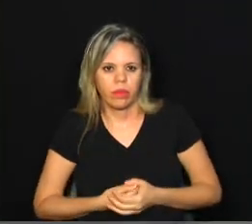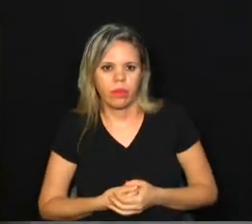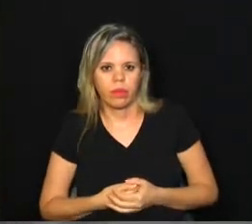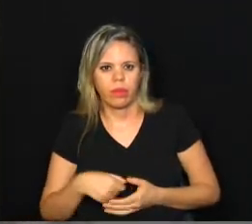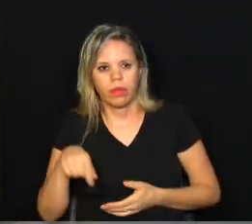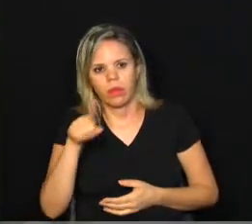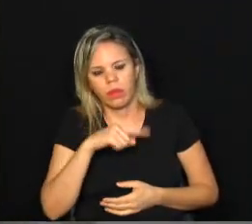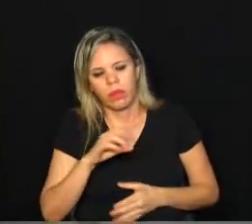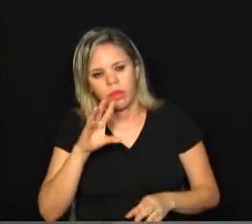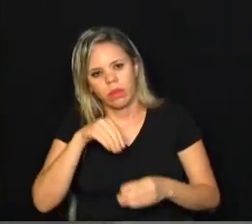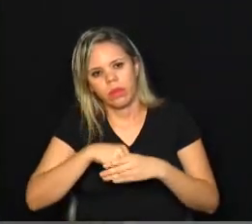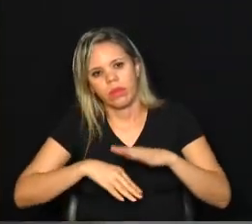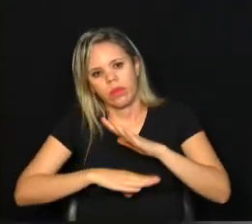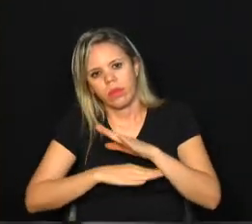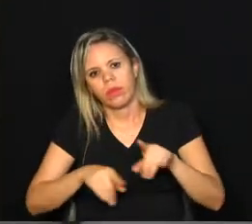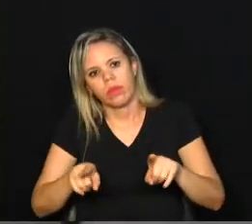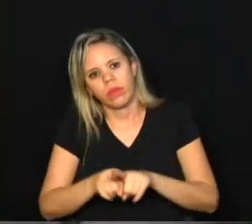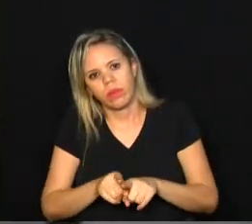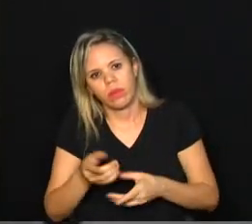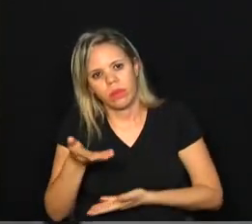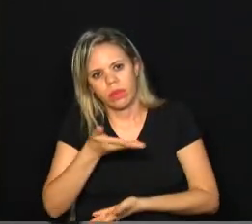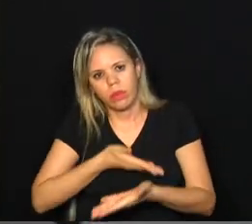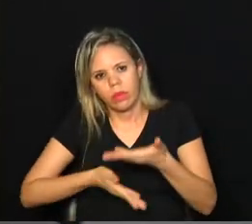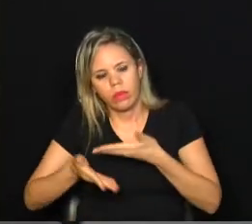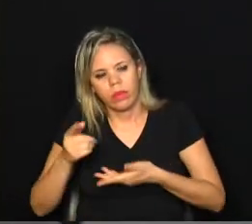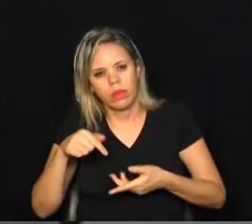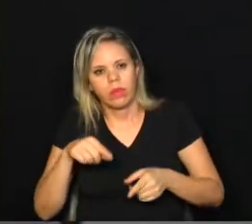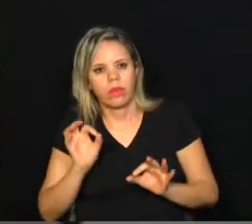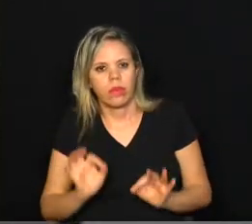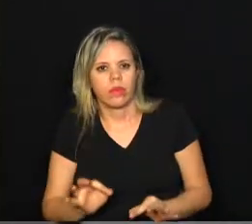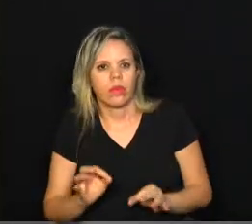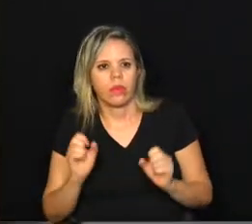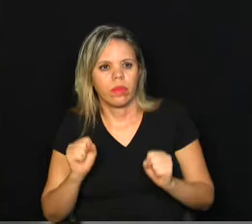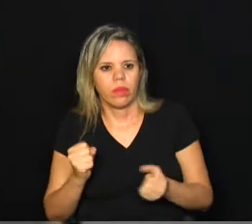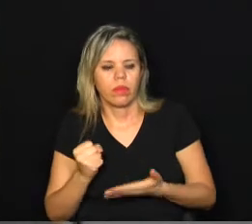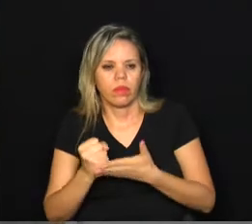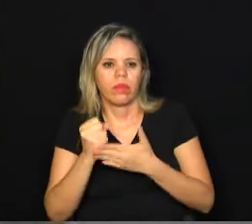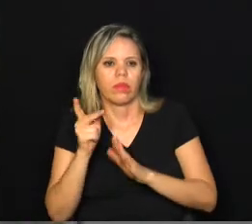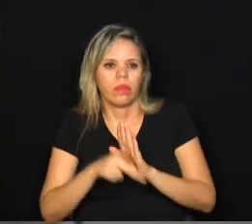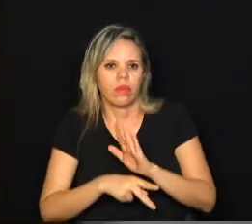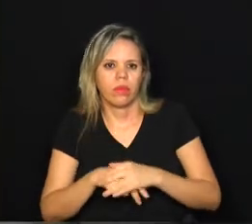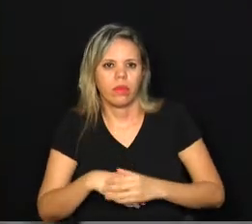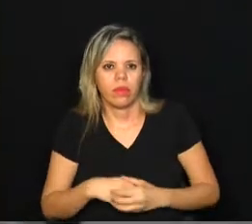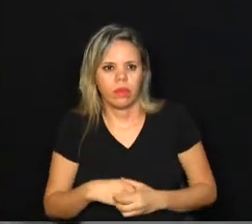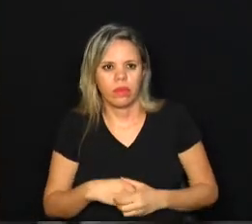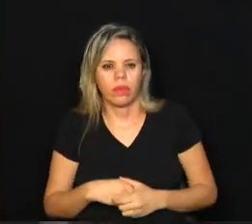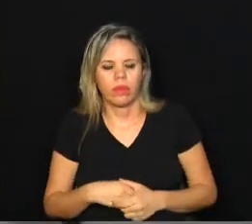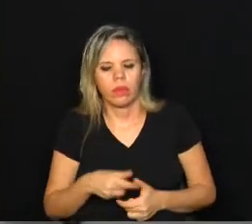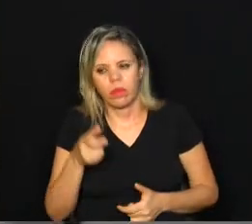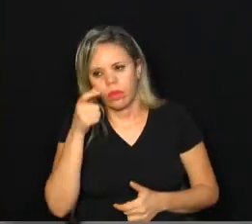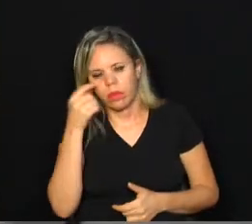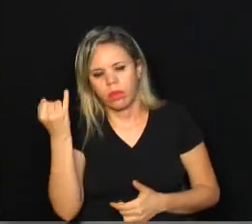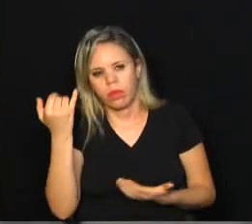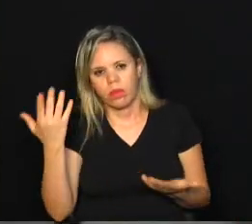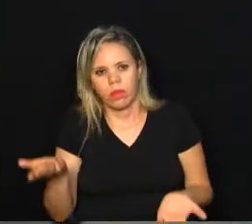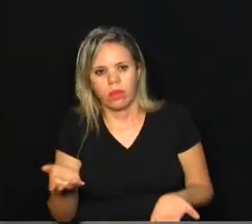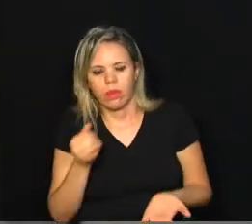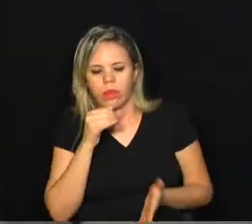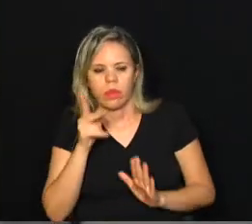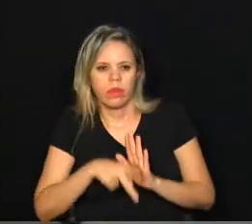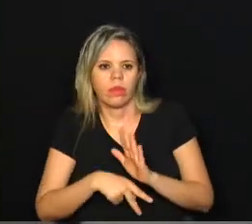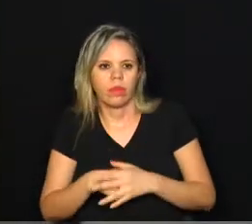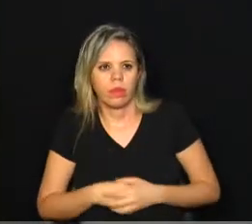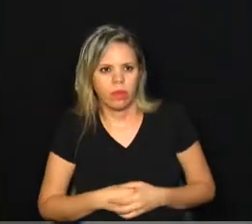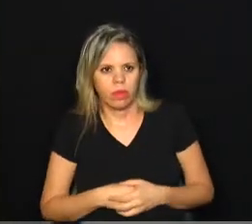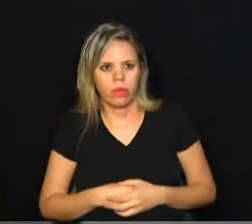vocês, dentro da Câmara, também compartilham com isso, certamente vão poder ajudar nos projetos, observar a relevância dos projetos